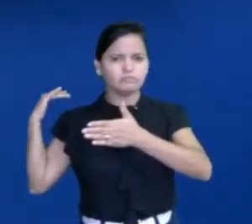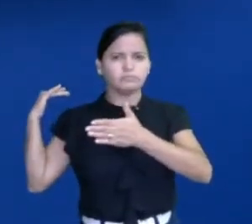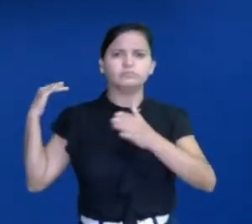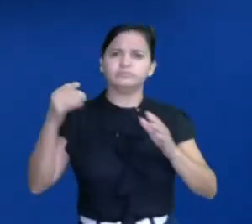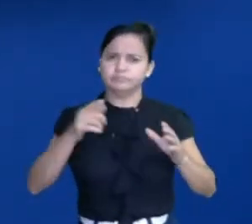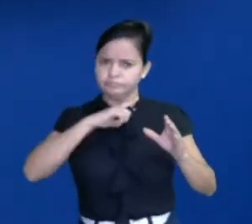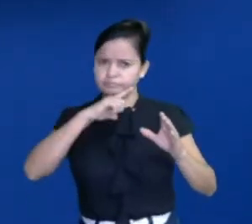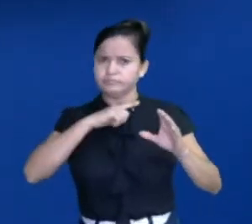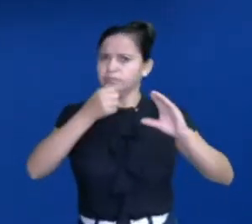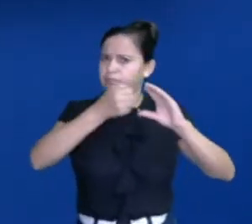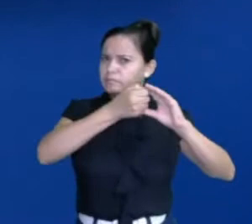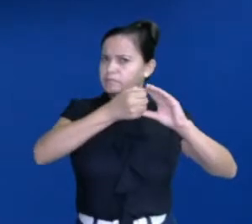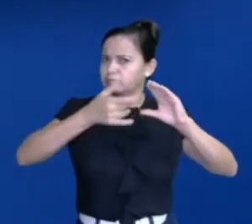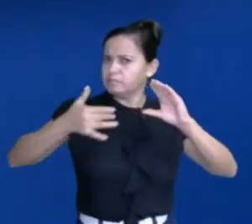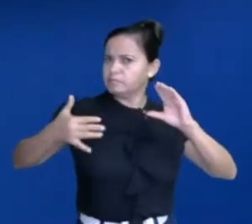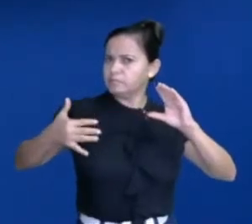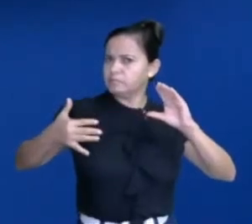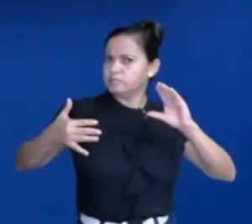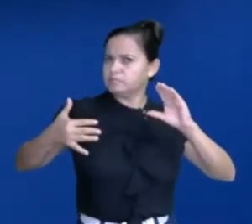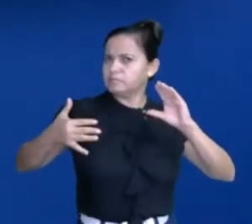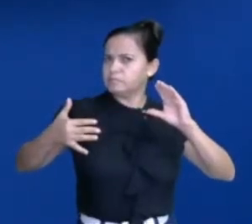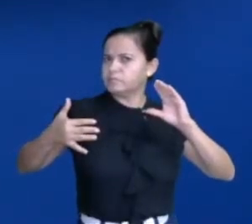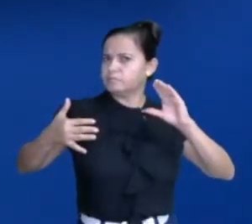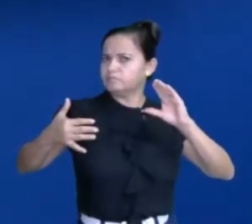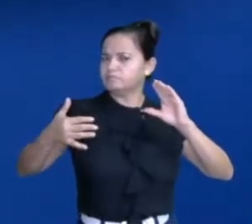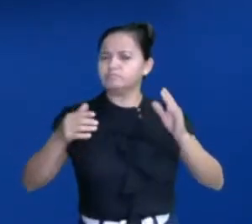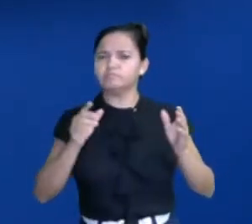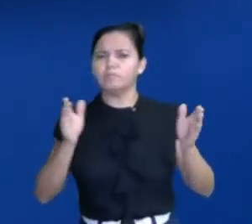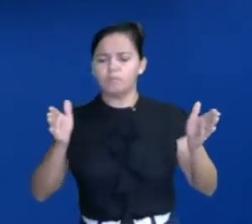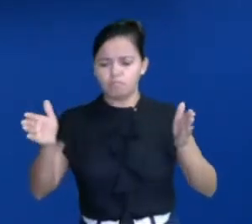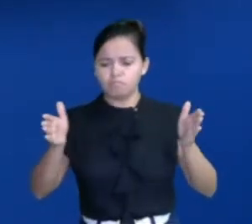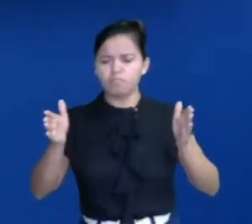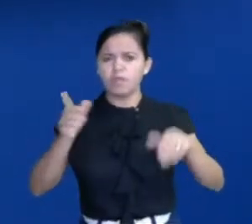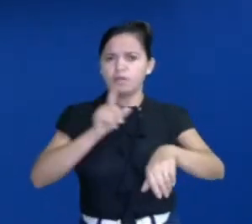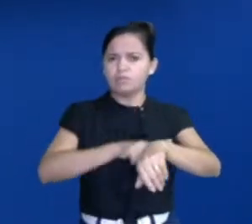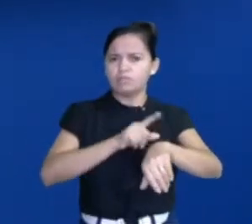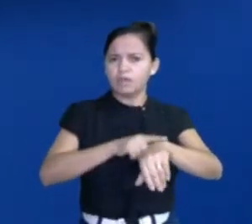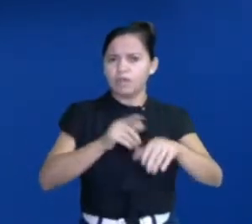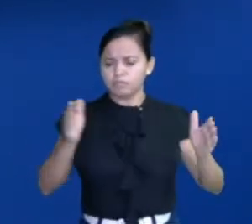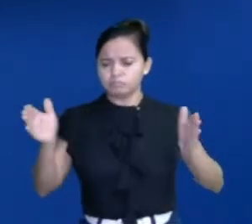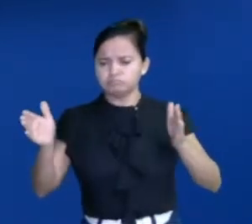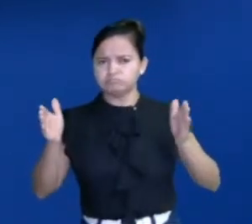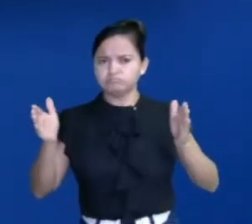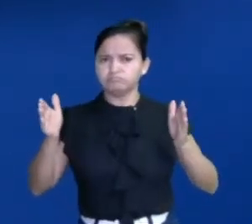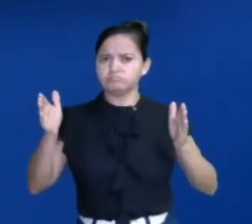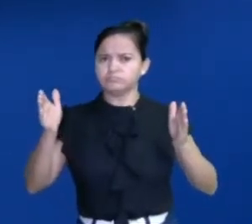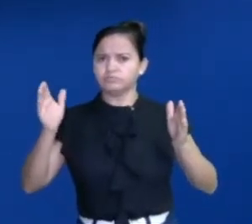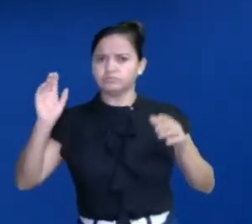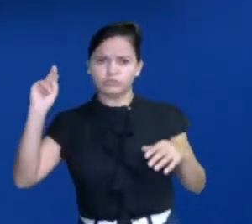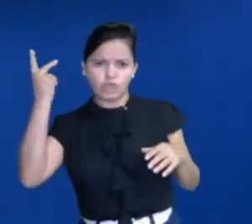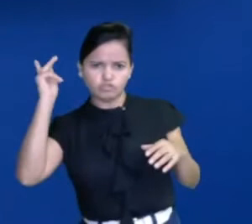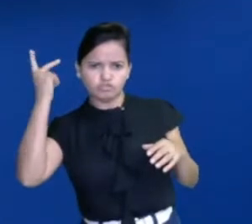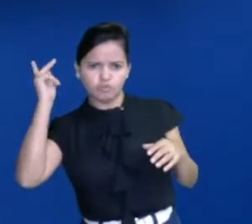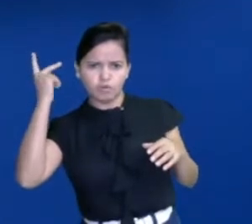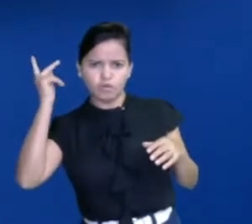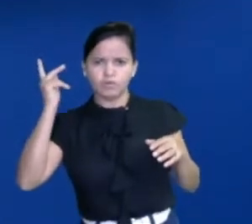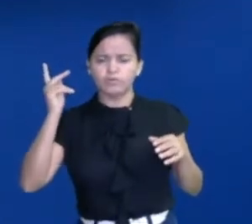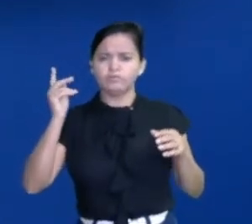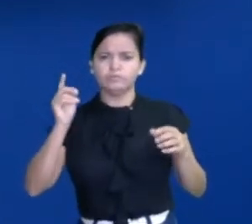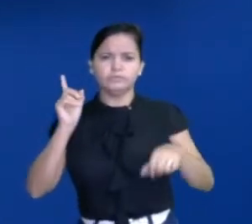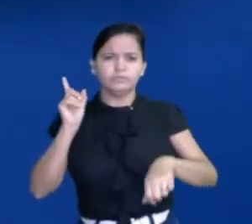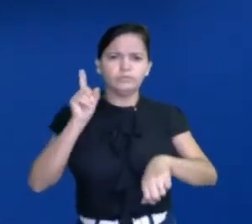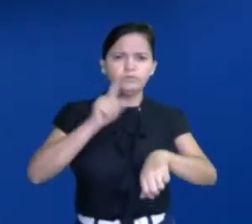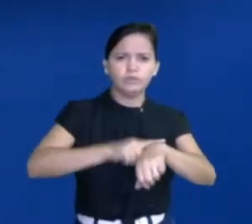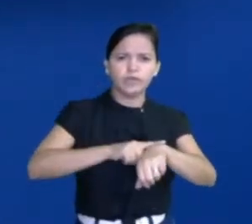assim, pessoal, o que vai definir o que é tempo histórico de tempo e diferenciar de tempo